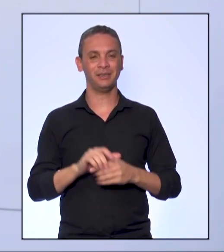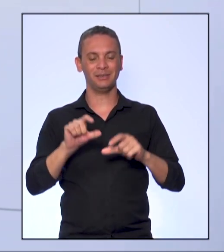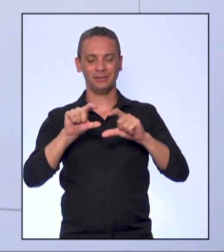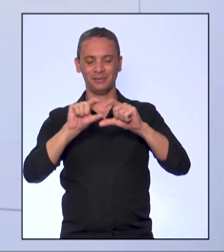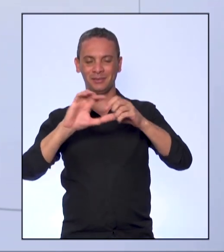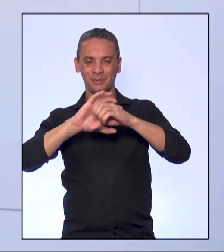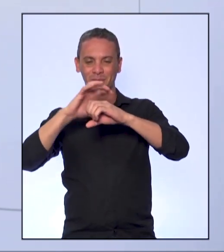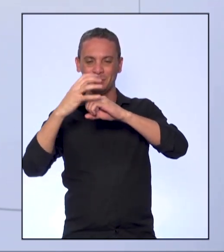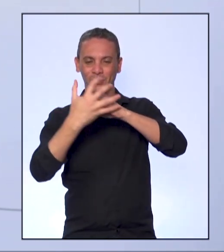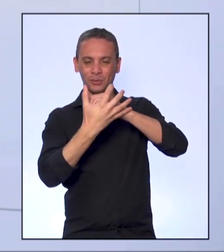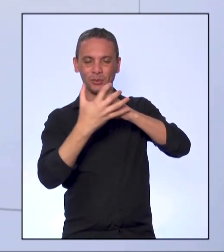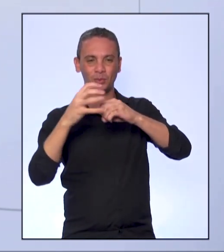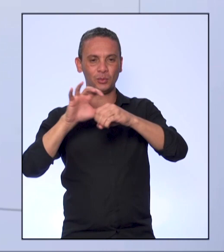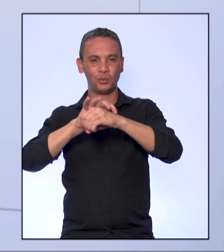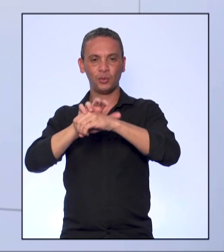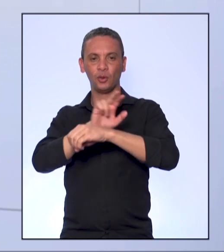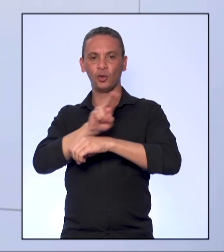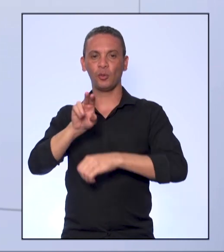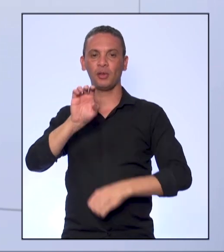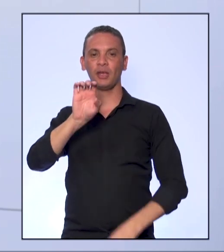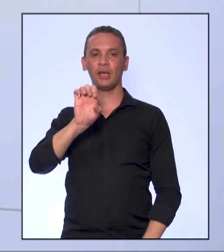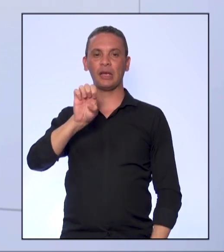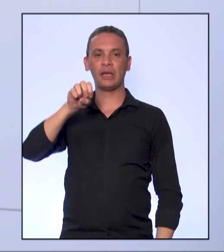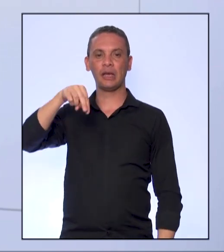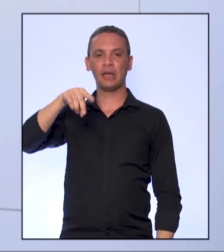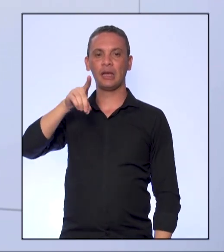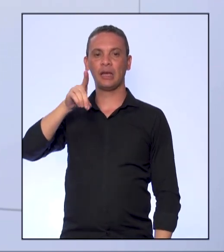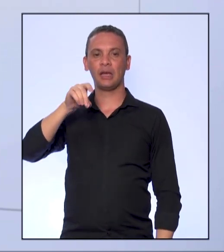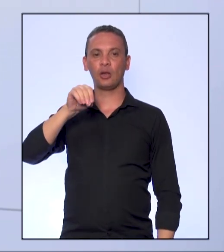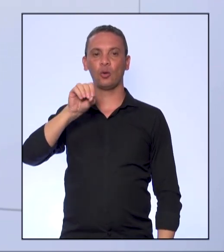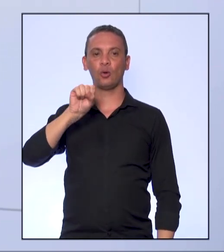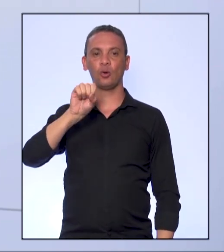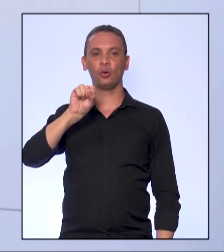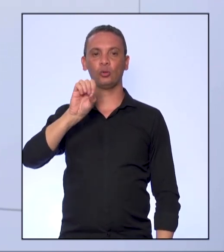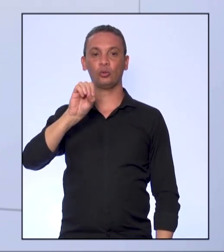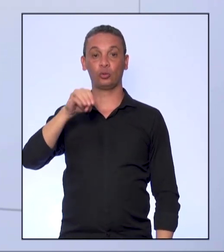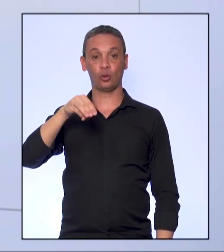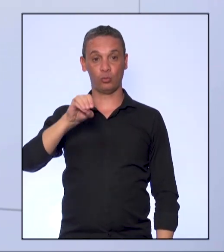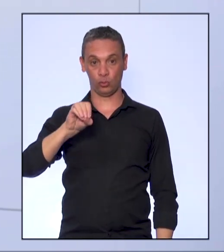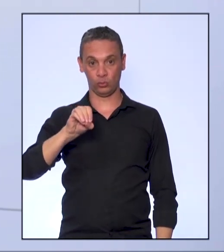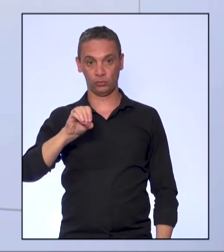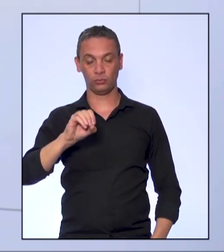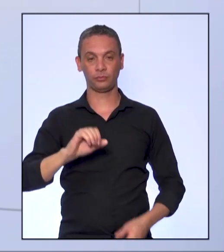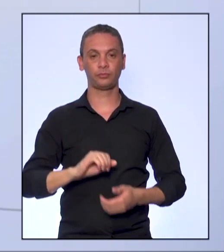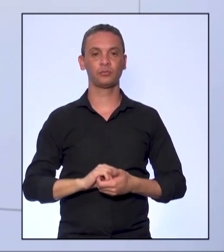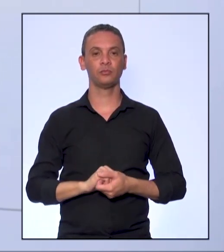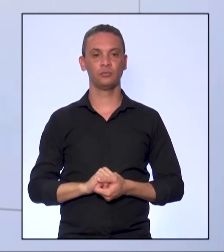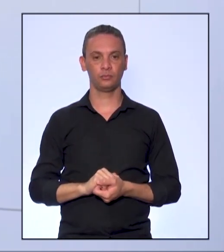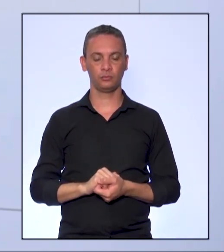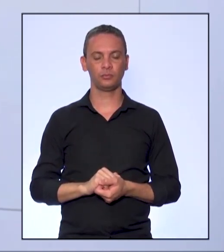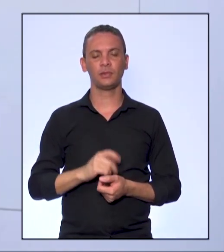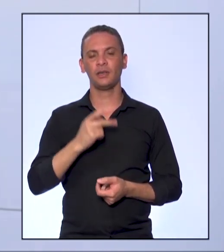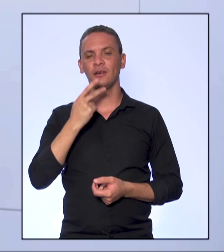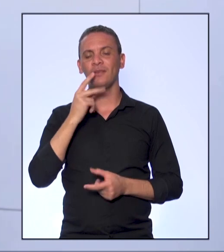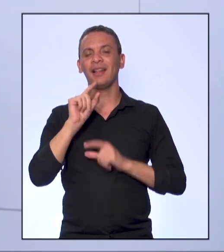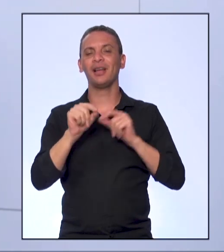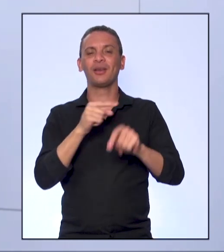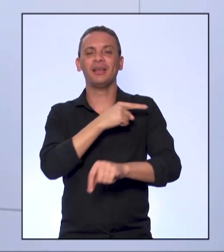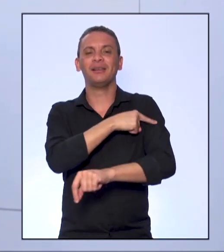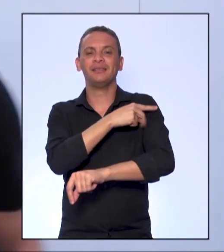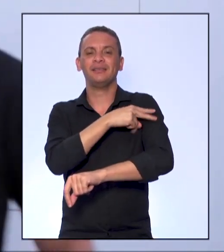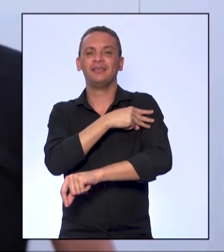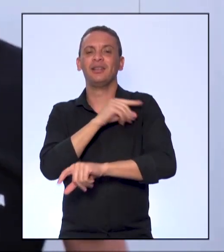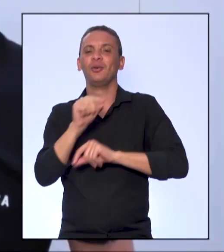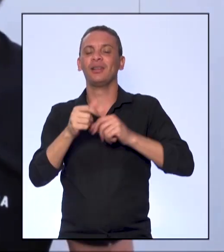ele entra, a gente chama de endossomo, endossomo. A gente diz até no ensino médio, quando é uma